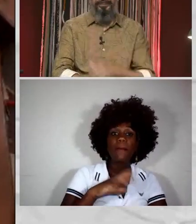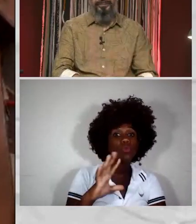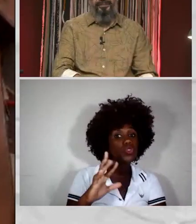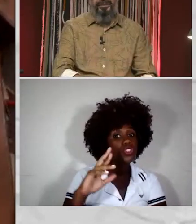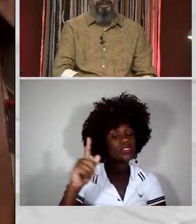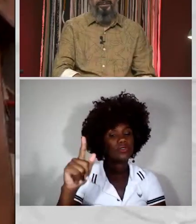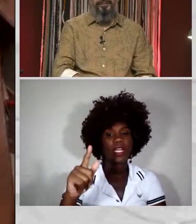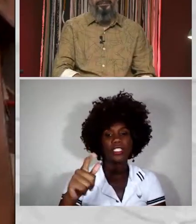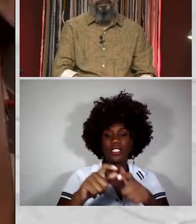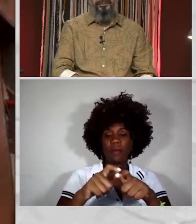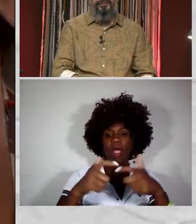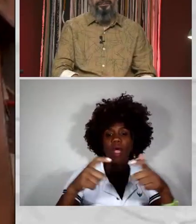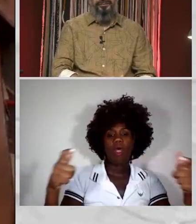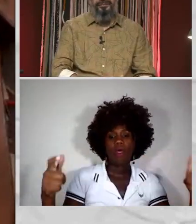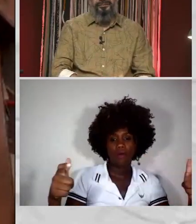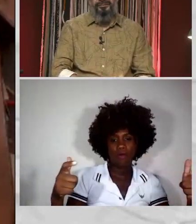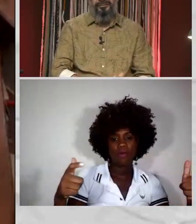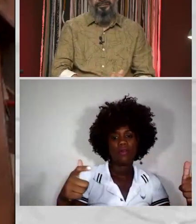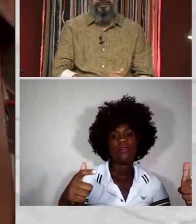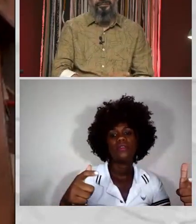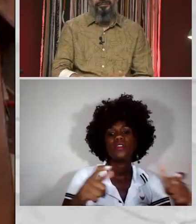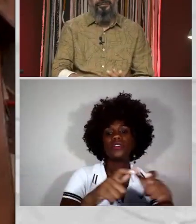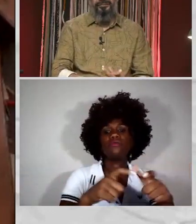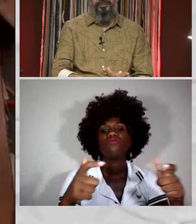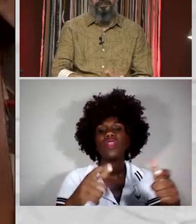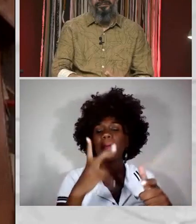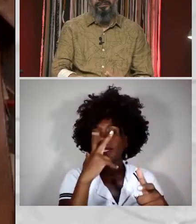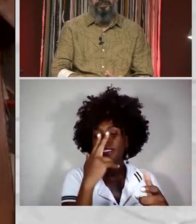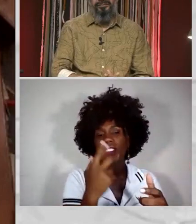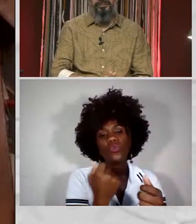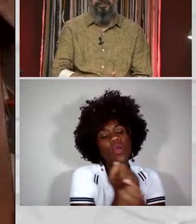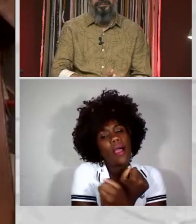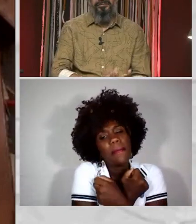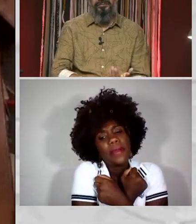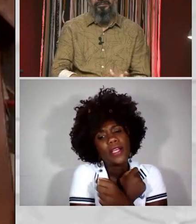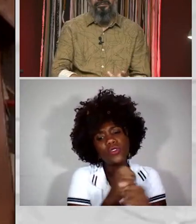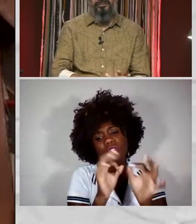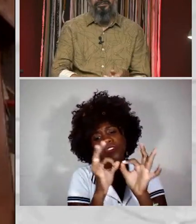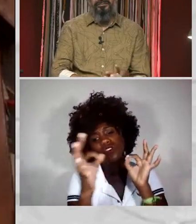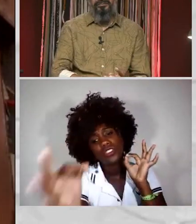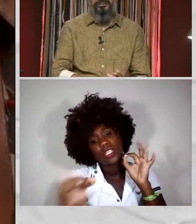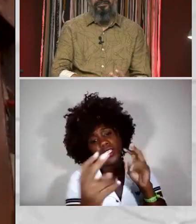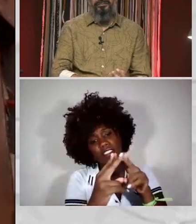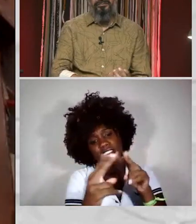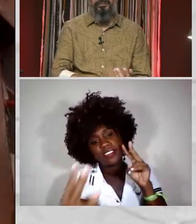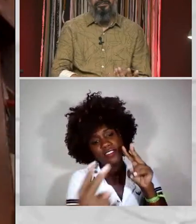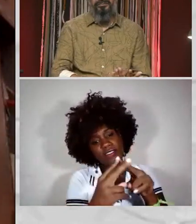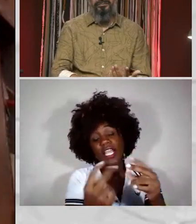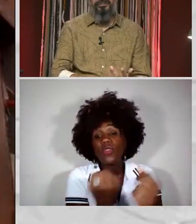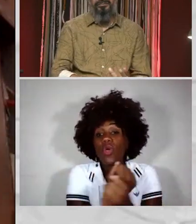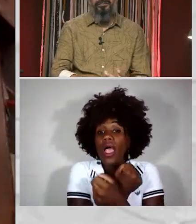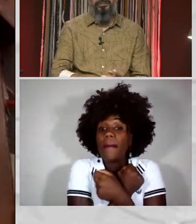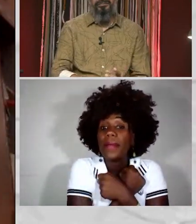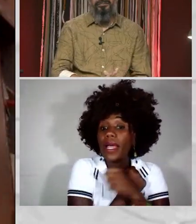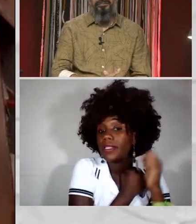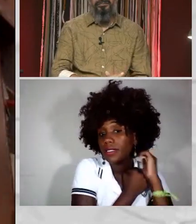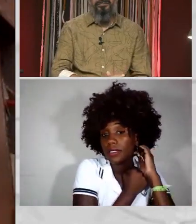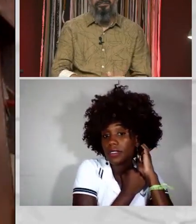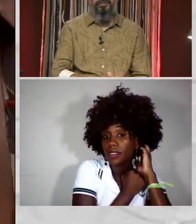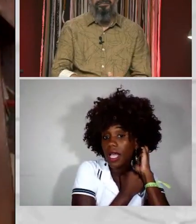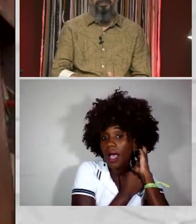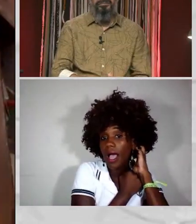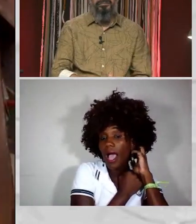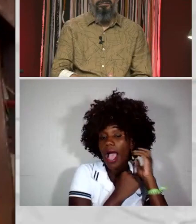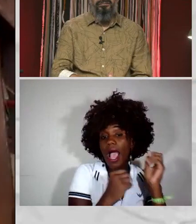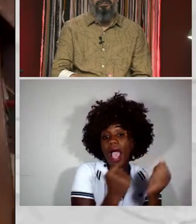de abrangência, de um abraço mais distante. Olha só, estou falando de abraço distante, abraço